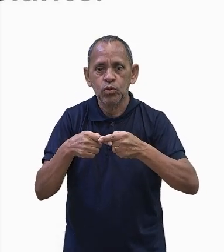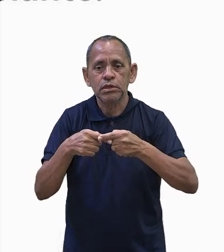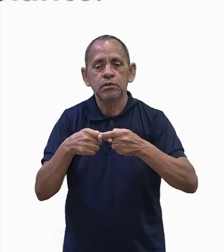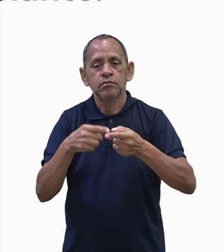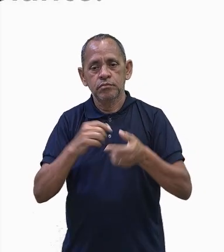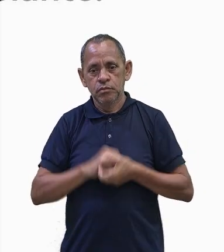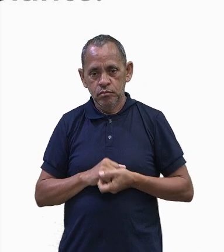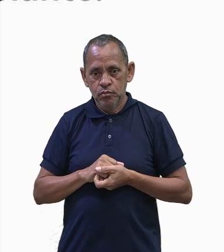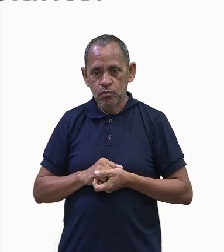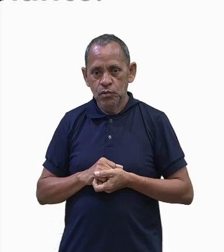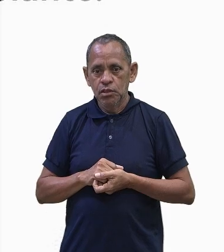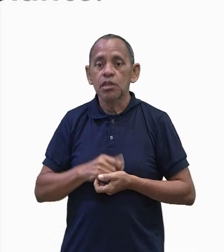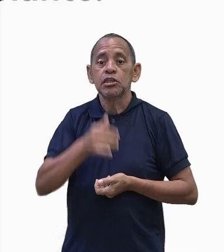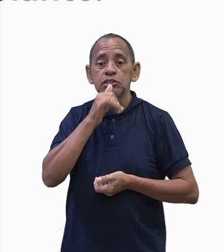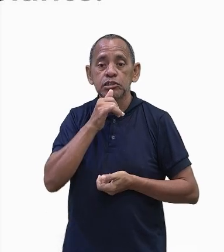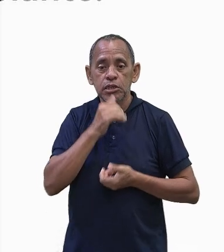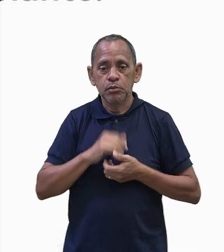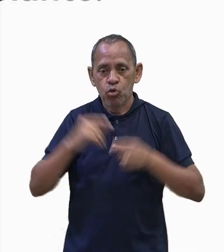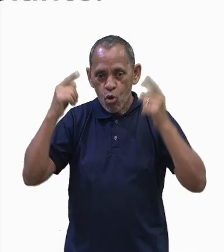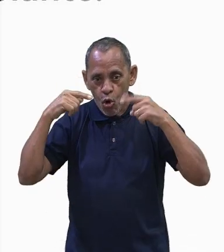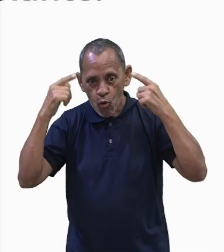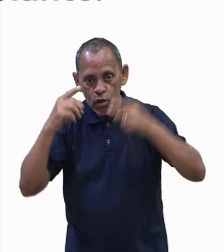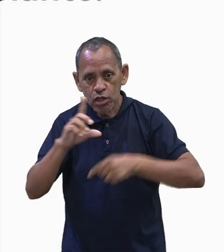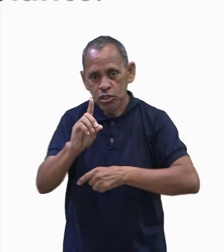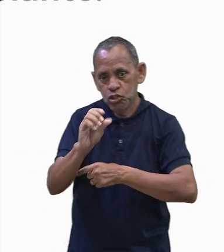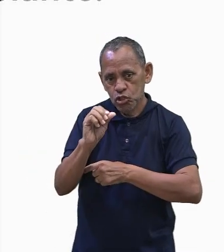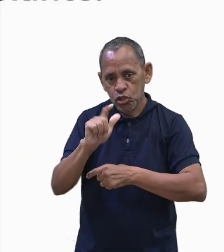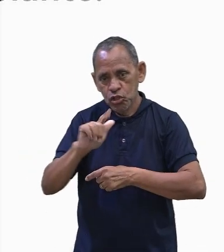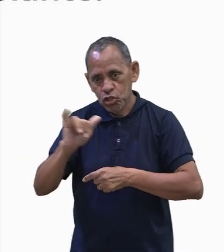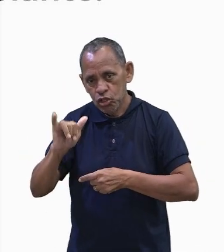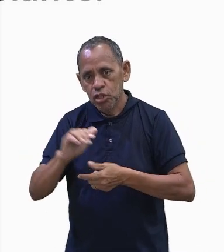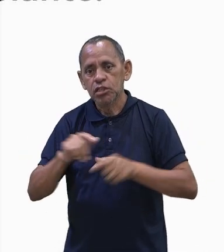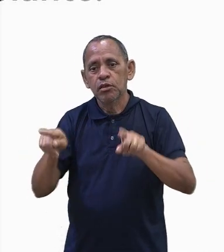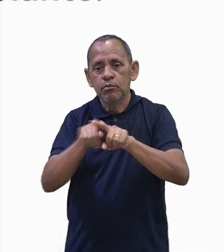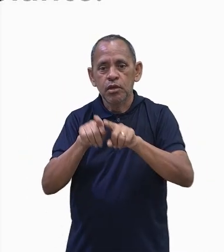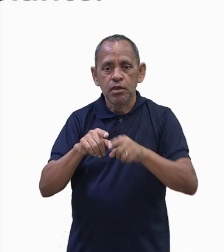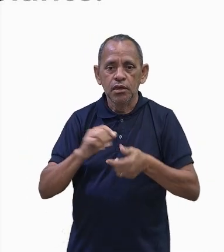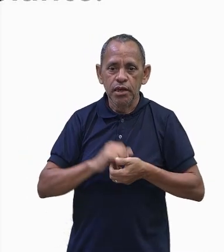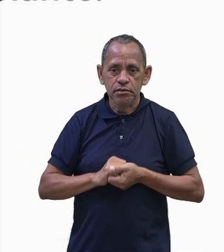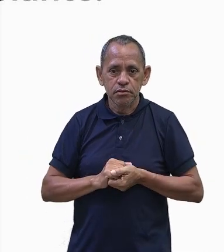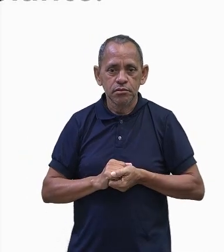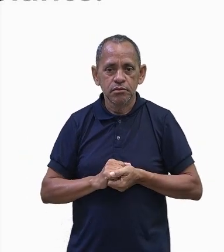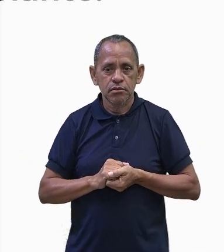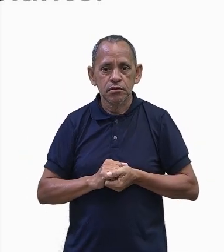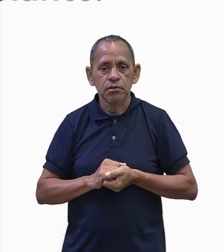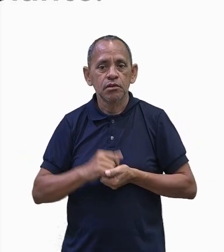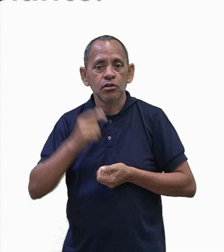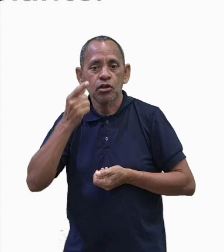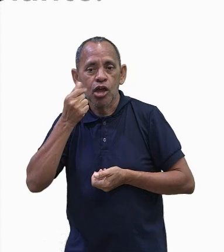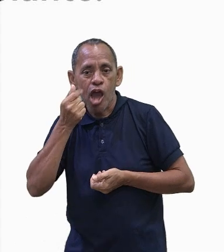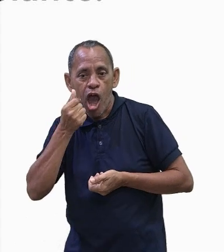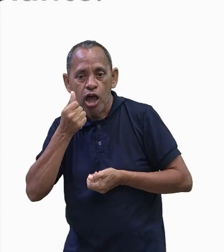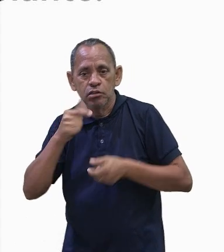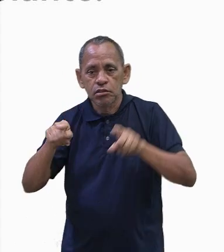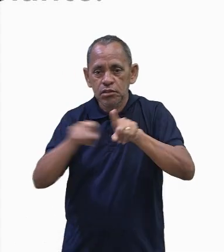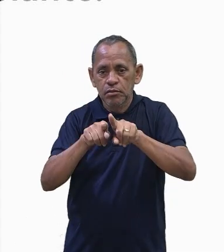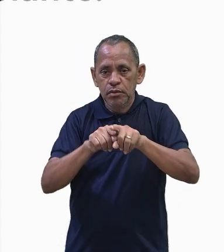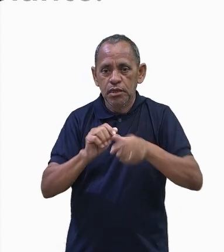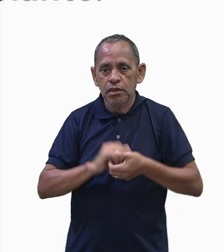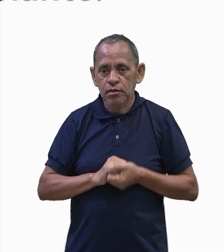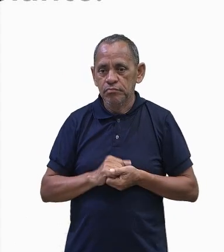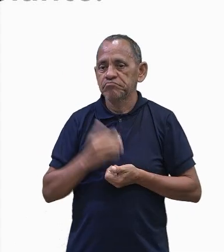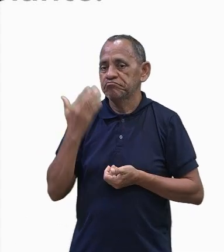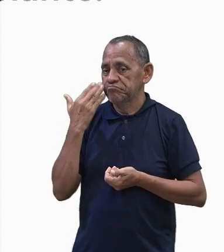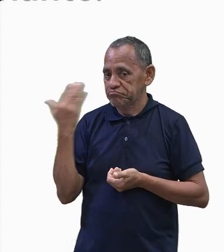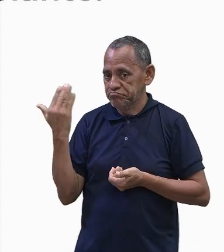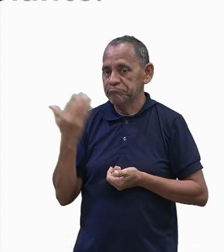da ovelha Dolly, temos também o gato, Little Nick, entre outros. Temos também a clonagem, então, que acabamos de